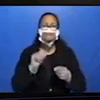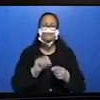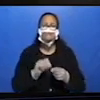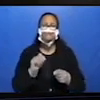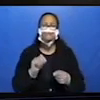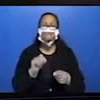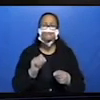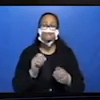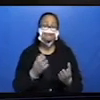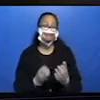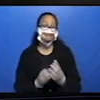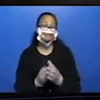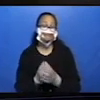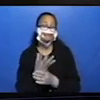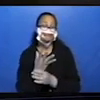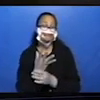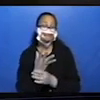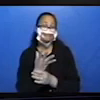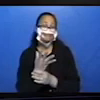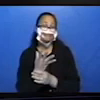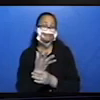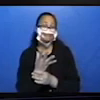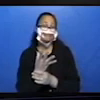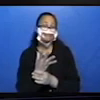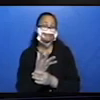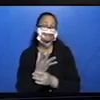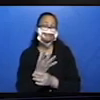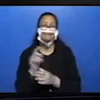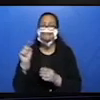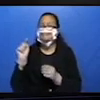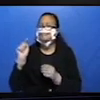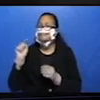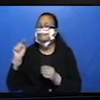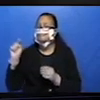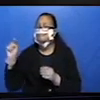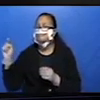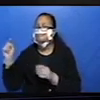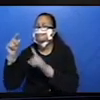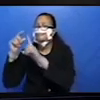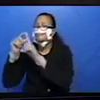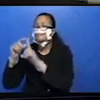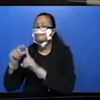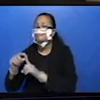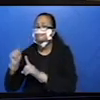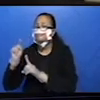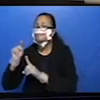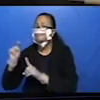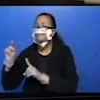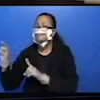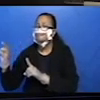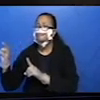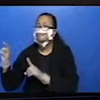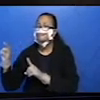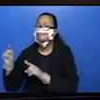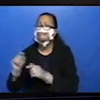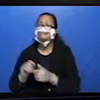Quem pensou em plantas, parabéns, já arrisca plantas, está diminuindo as nossas possibilidades.